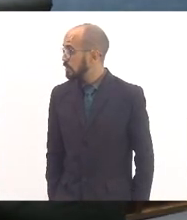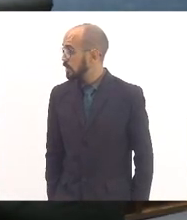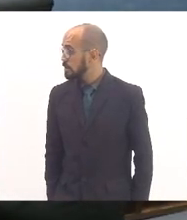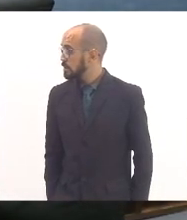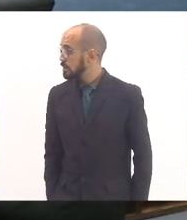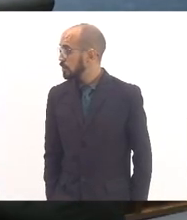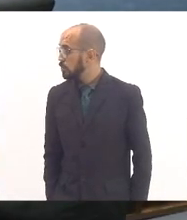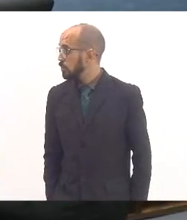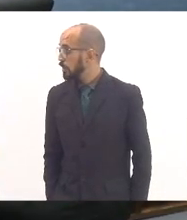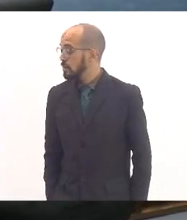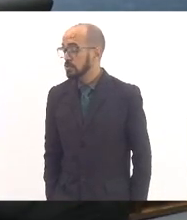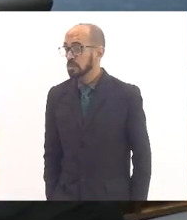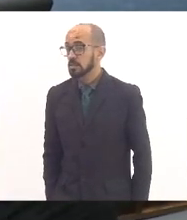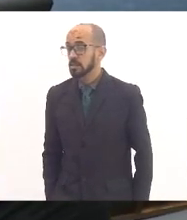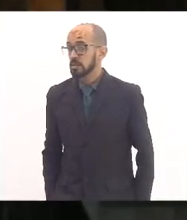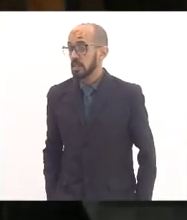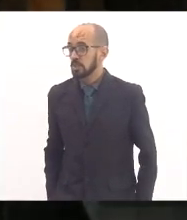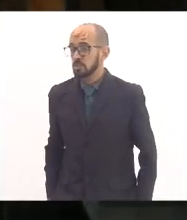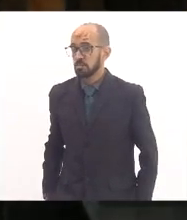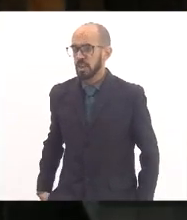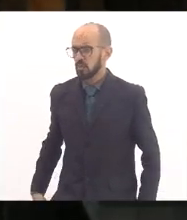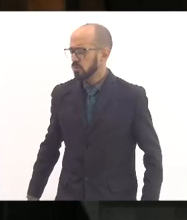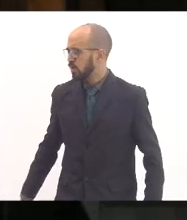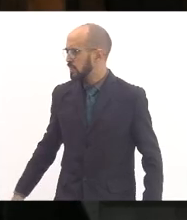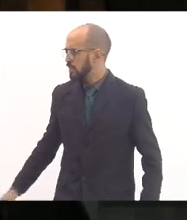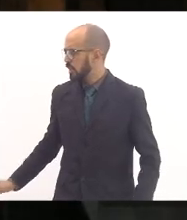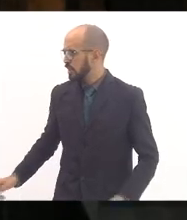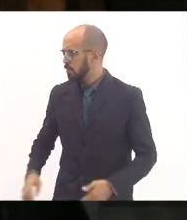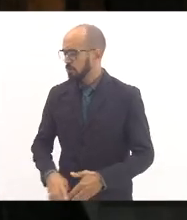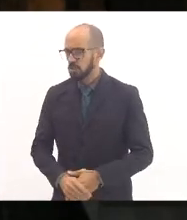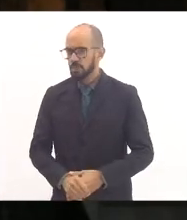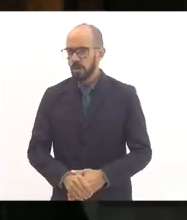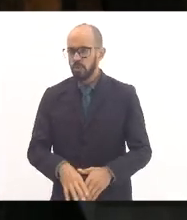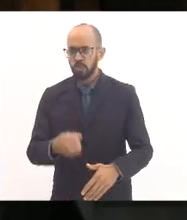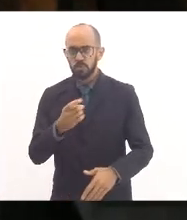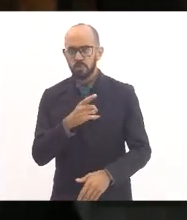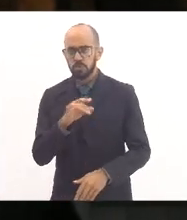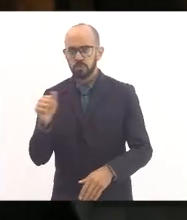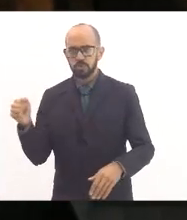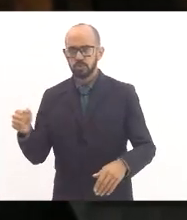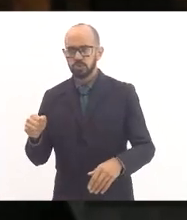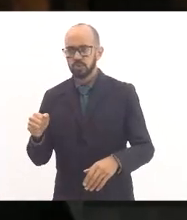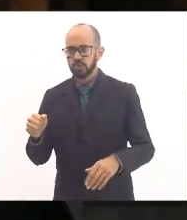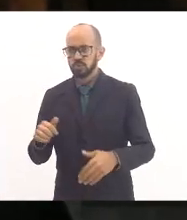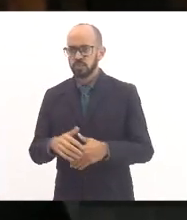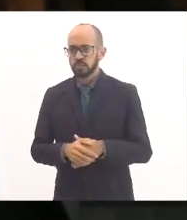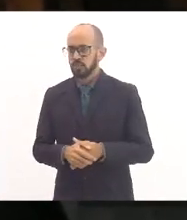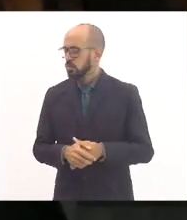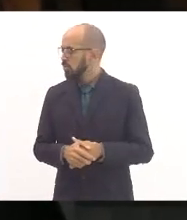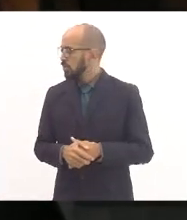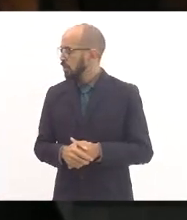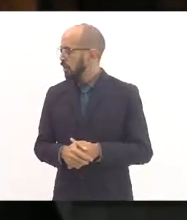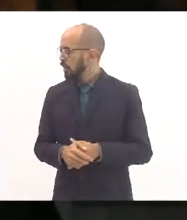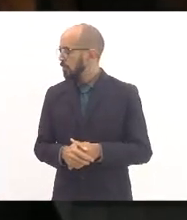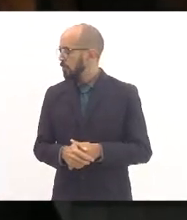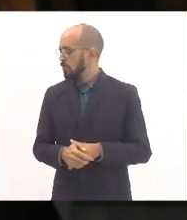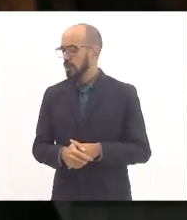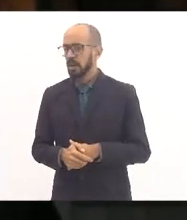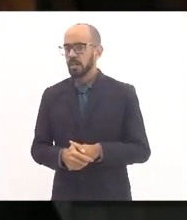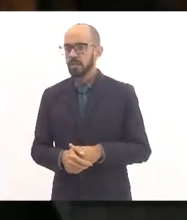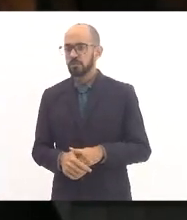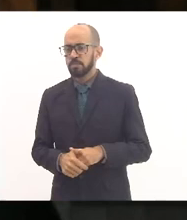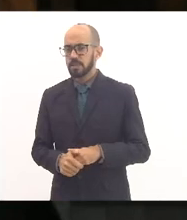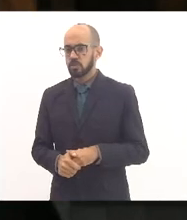Oi bom dia cumprimento a todos eles realmente na pessoa do Excelentíssimo Senhor Deputado